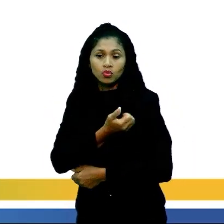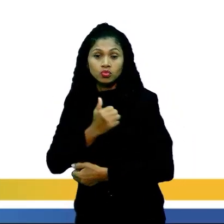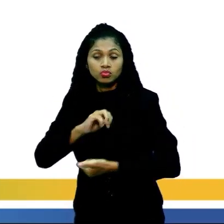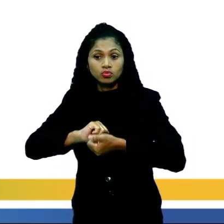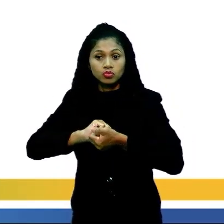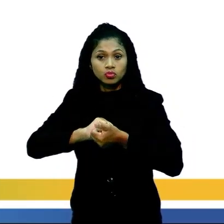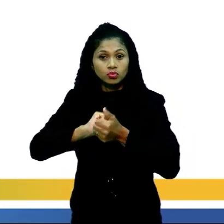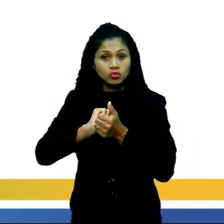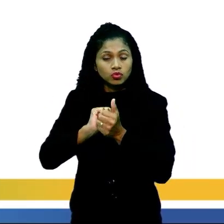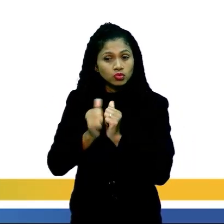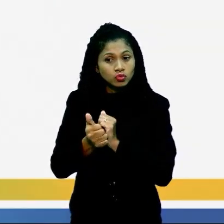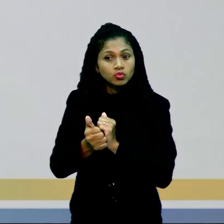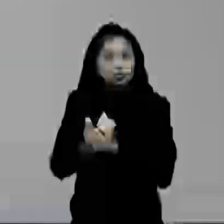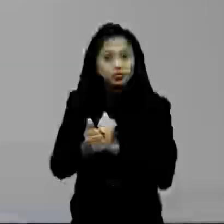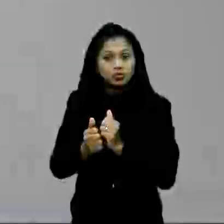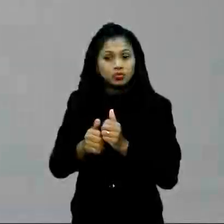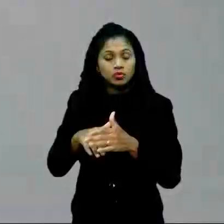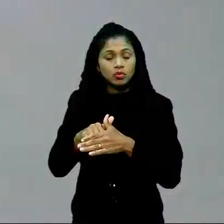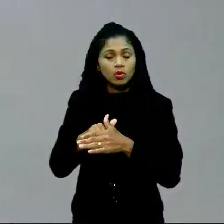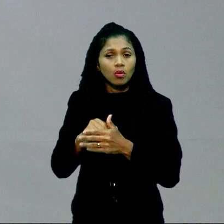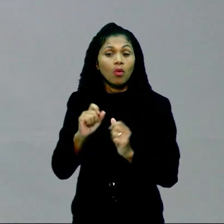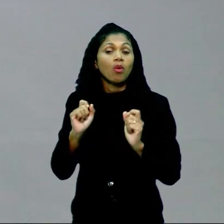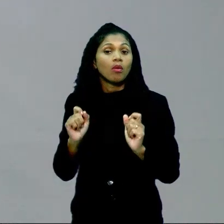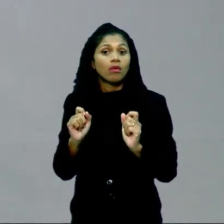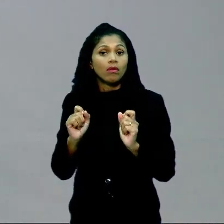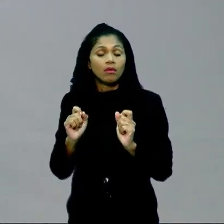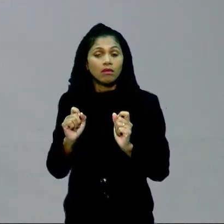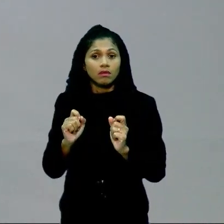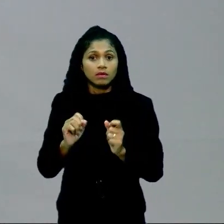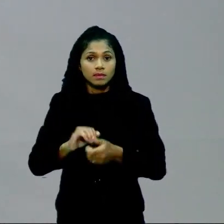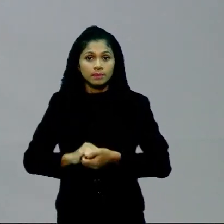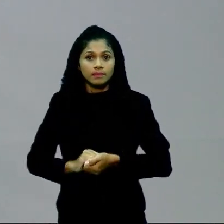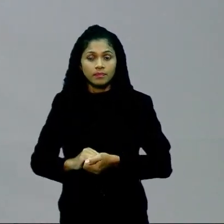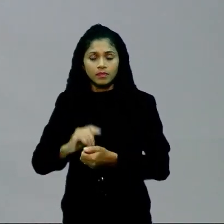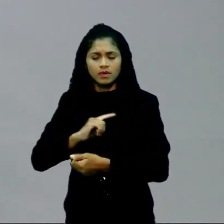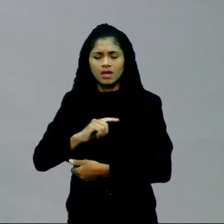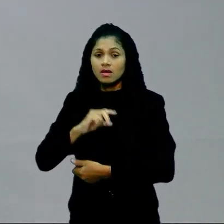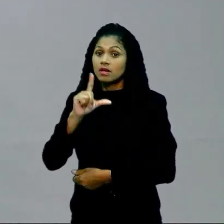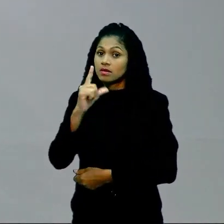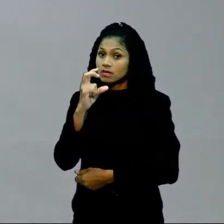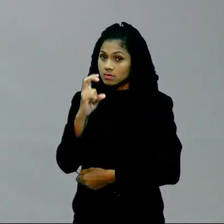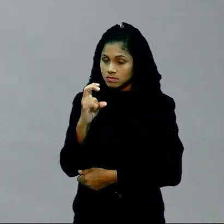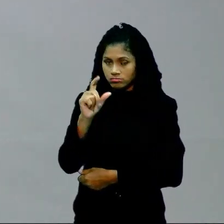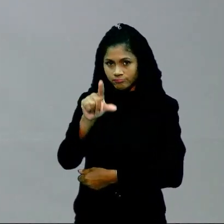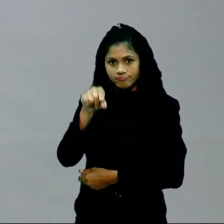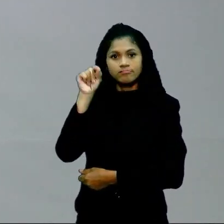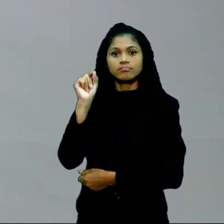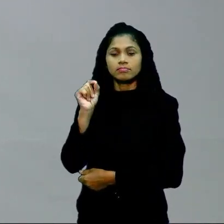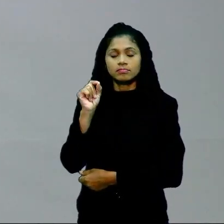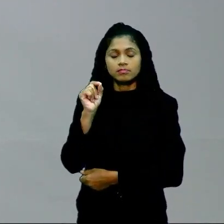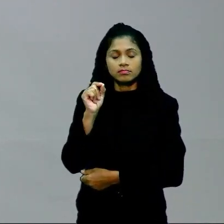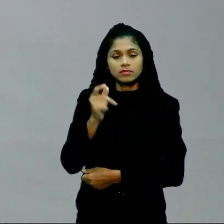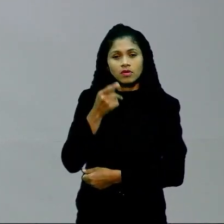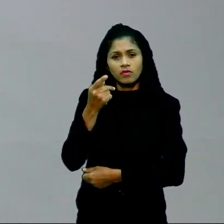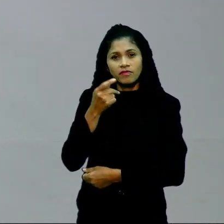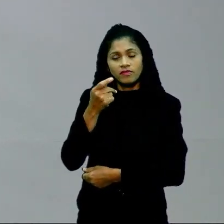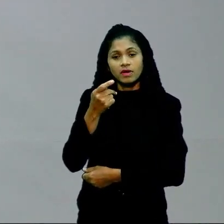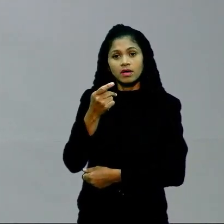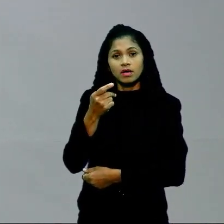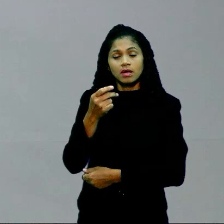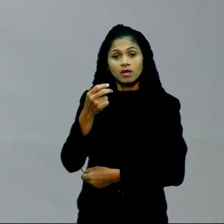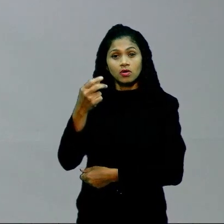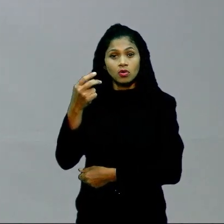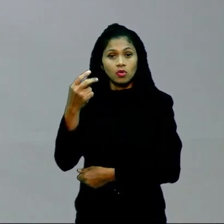5 alternativas. Olha só, pessoal. Quando a gente fala desses 20 times, a gente